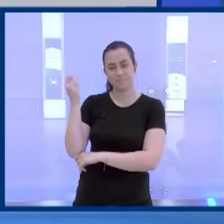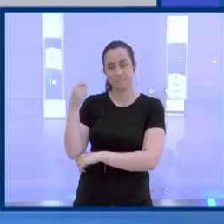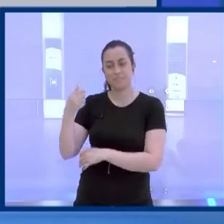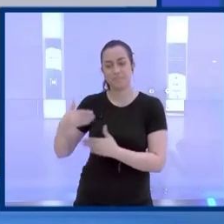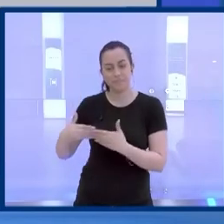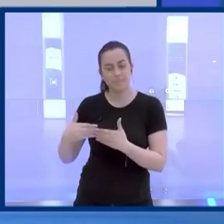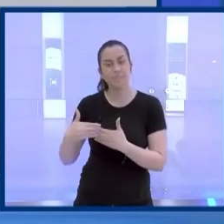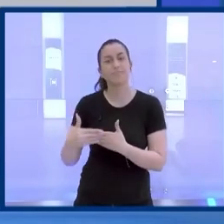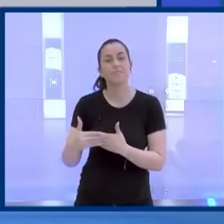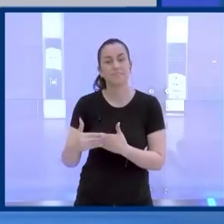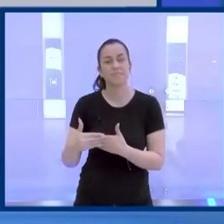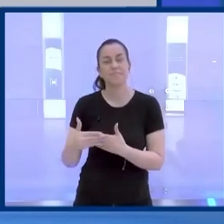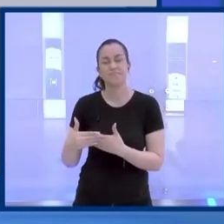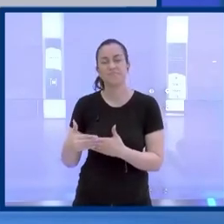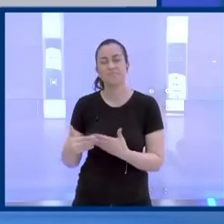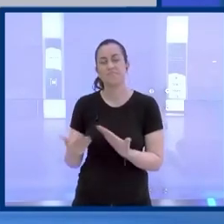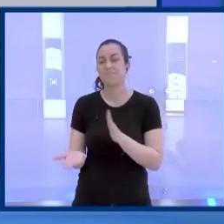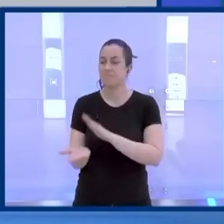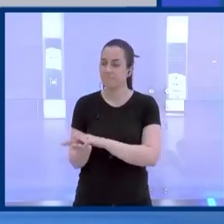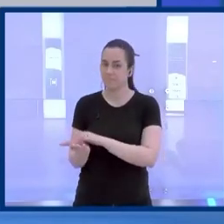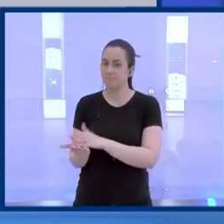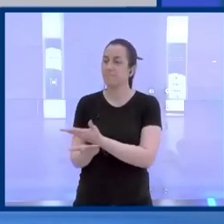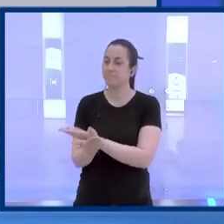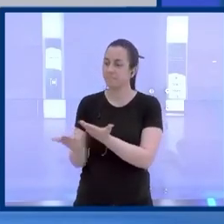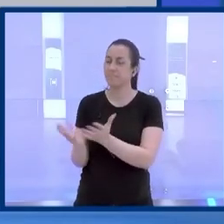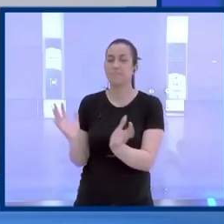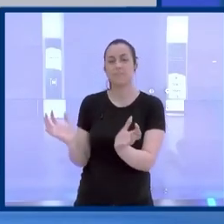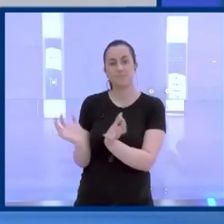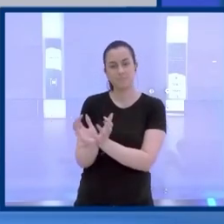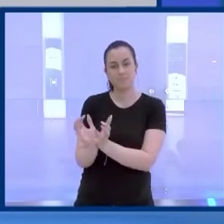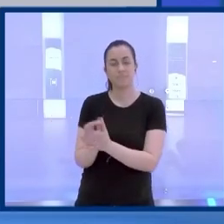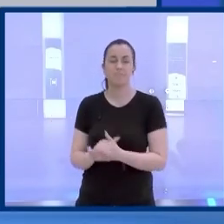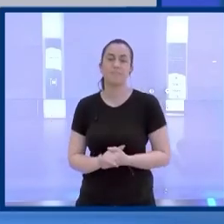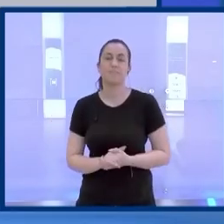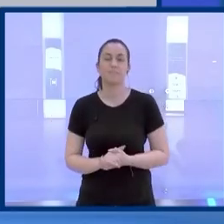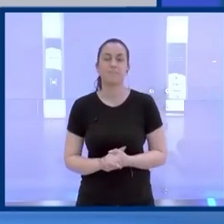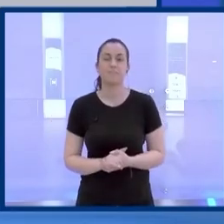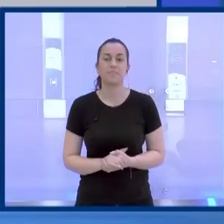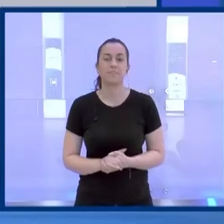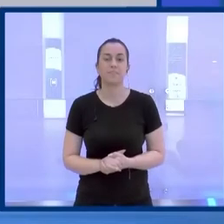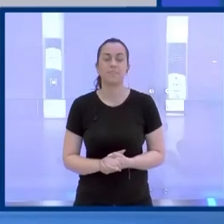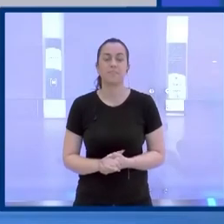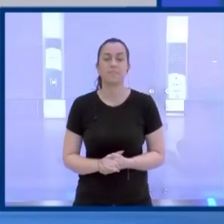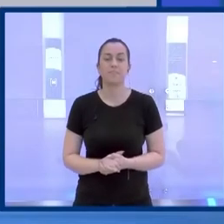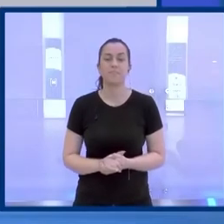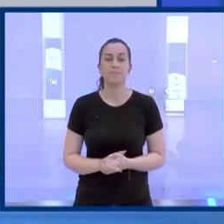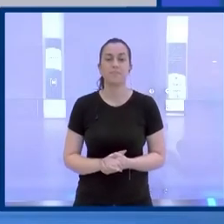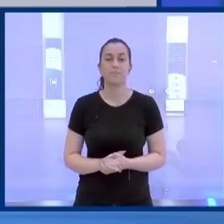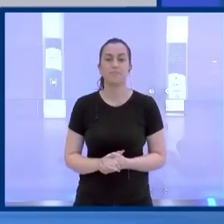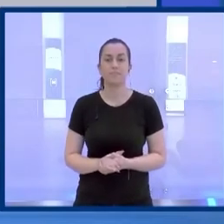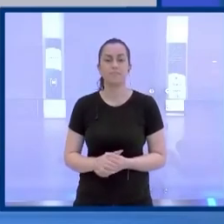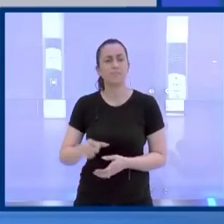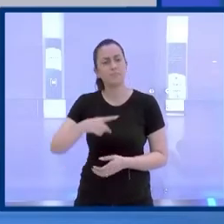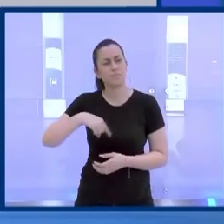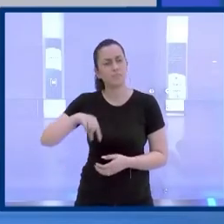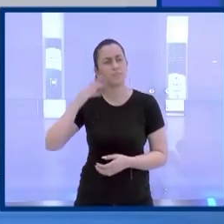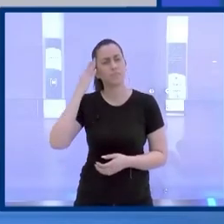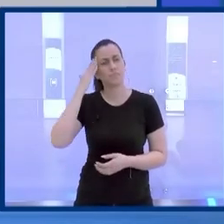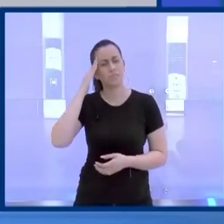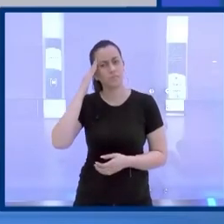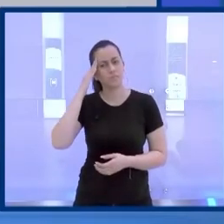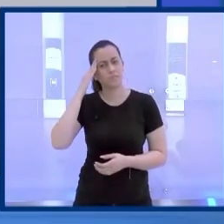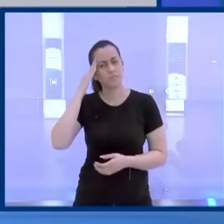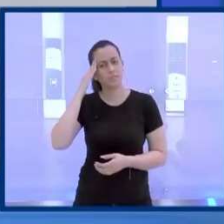pessoa do governador Eduardo Leite. Parabéns, governador. Nós entendemos que a concessão de